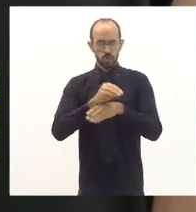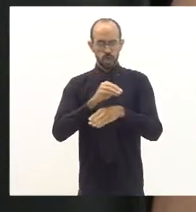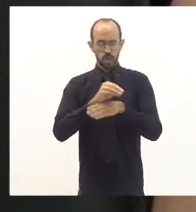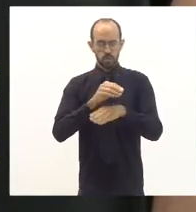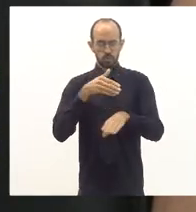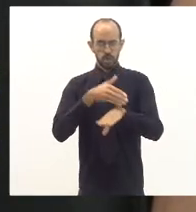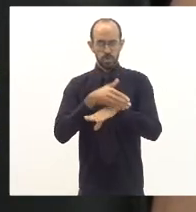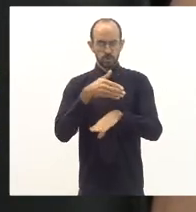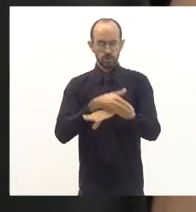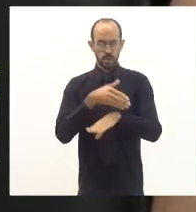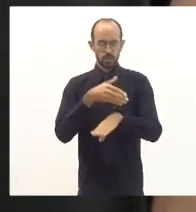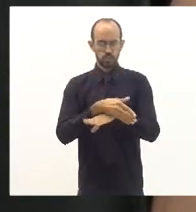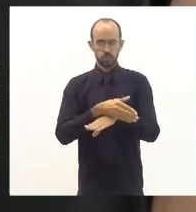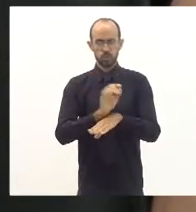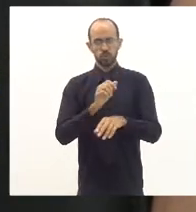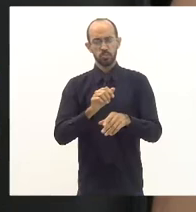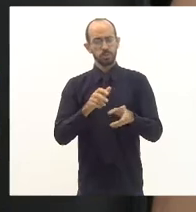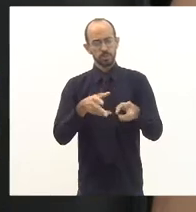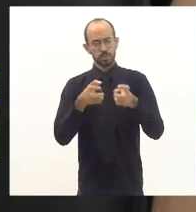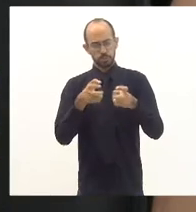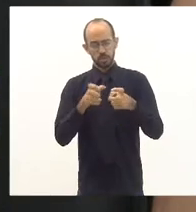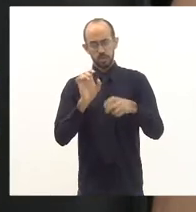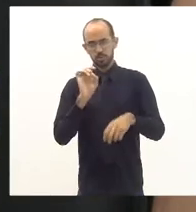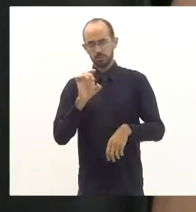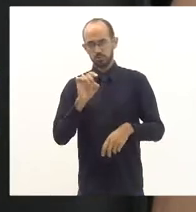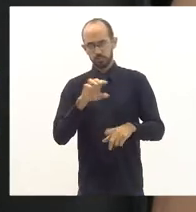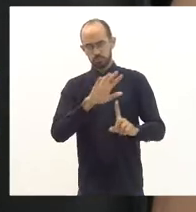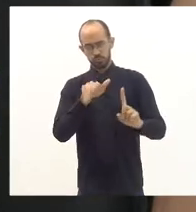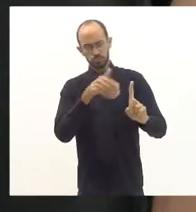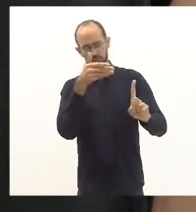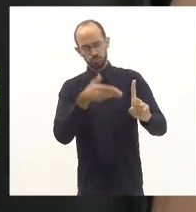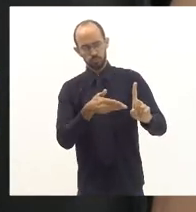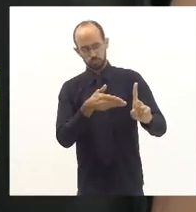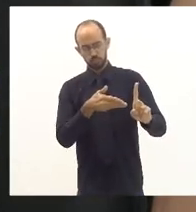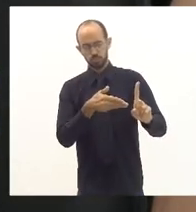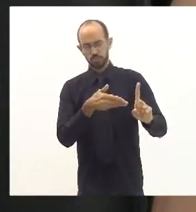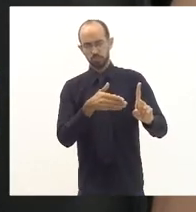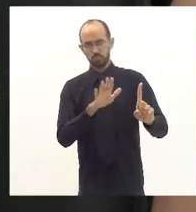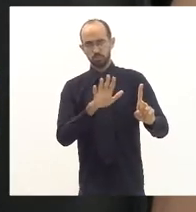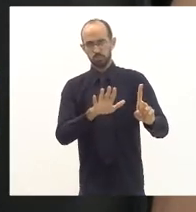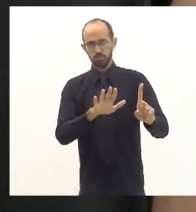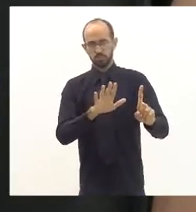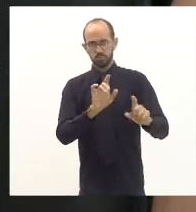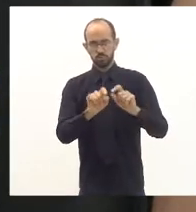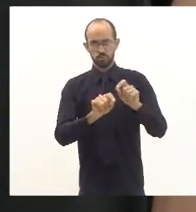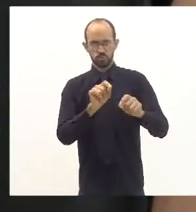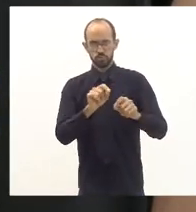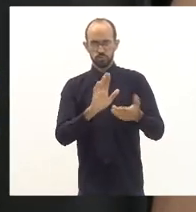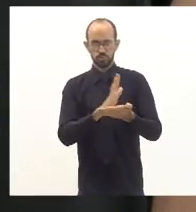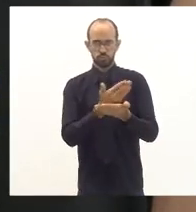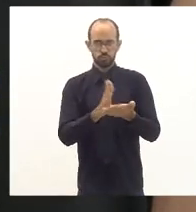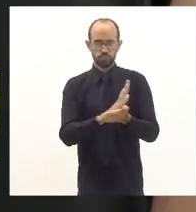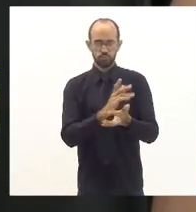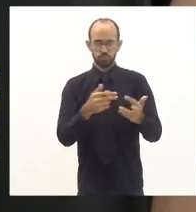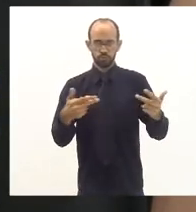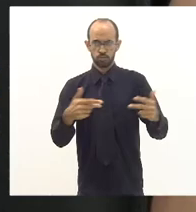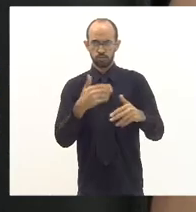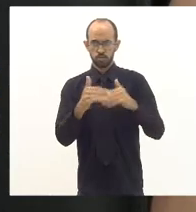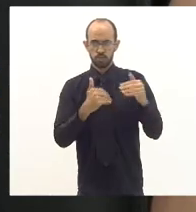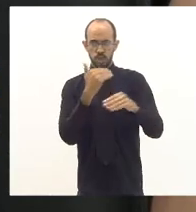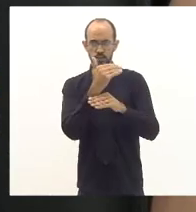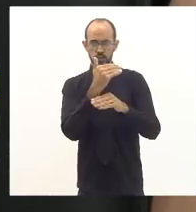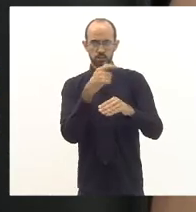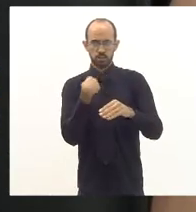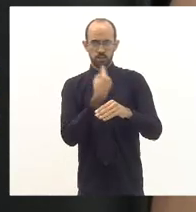considerando as especificidades com respeito à dignidade. Esse é o nosso norteador. Agora, tem questões que extrapolam a nossa